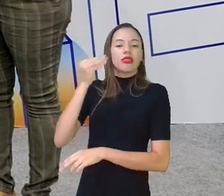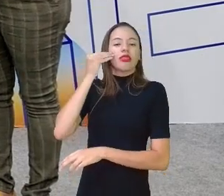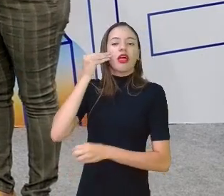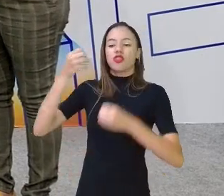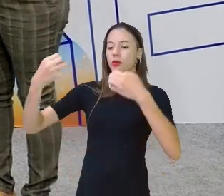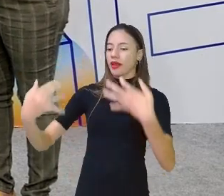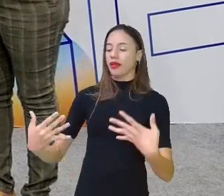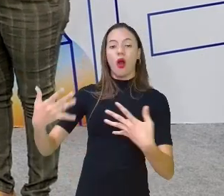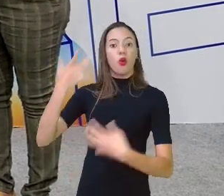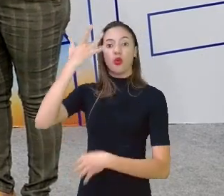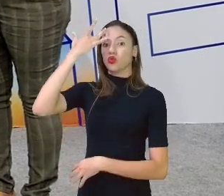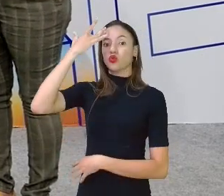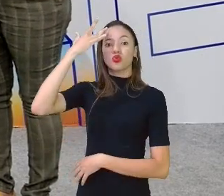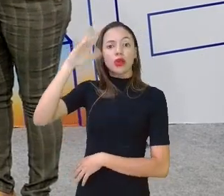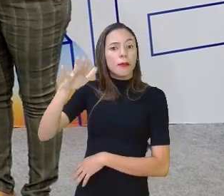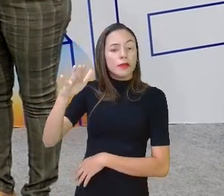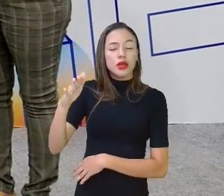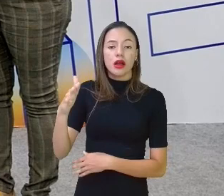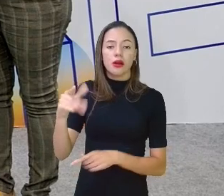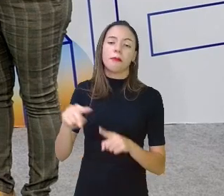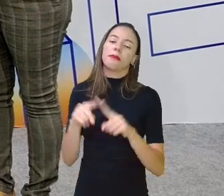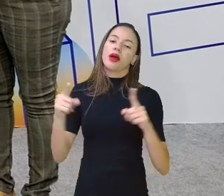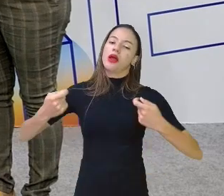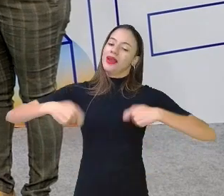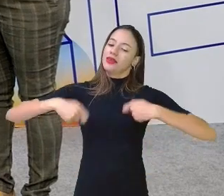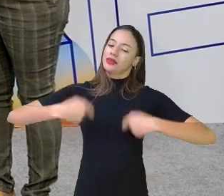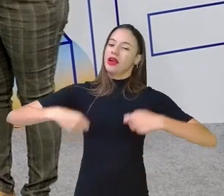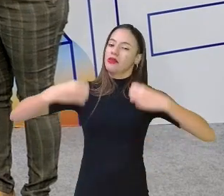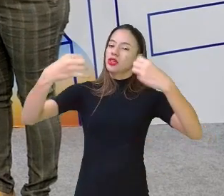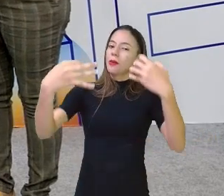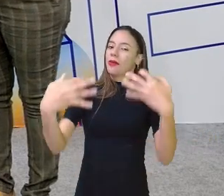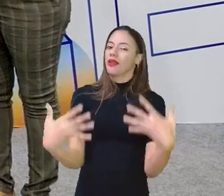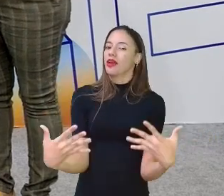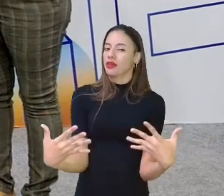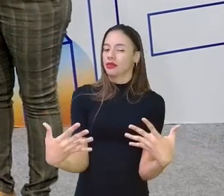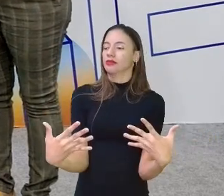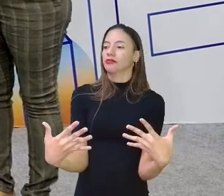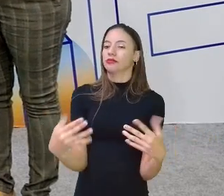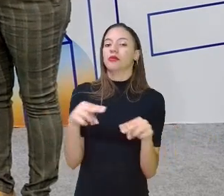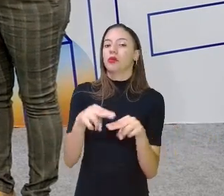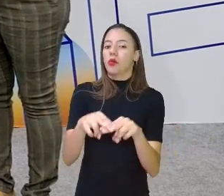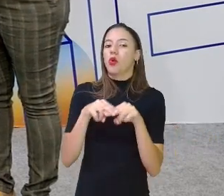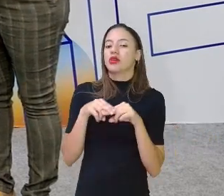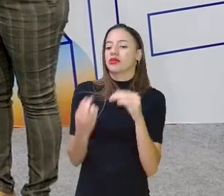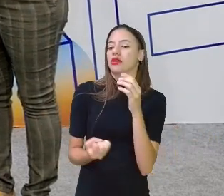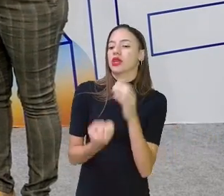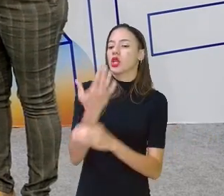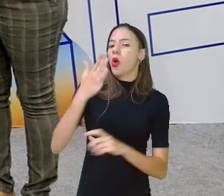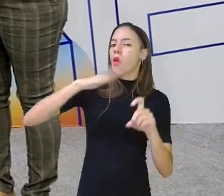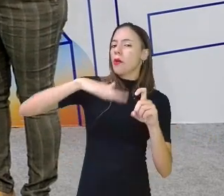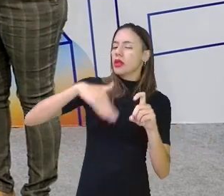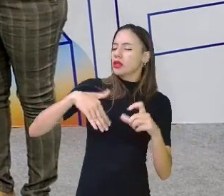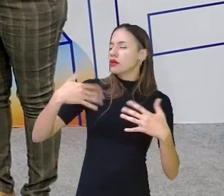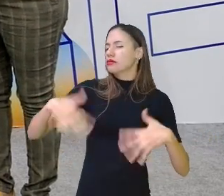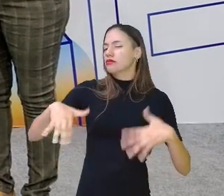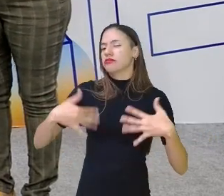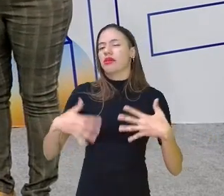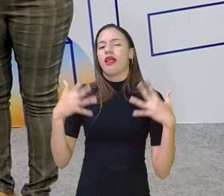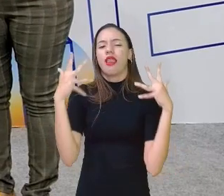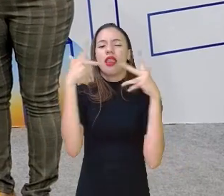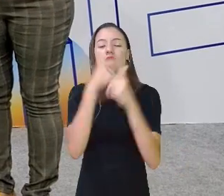não sabiam, né? Mas precisavam de uma explicação. Então, eles criaram os mitos. É muito bonito, né? O